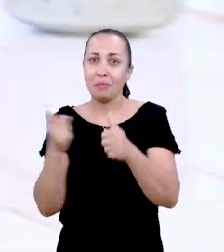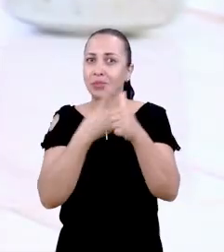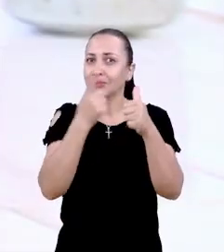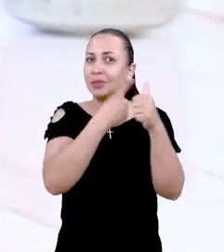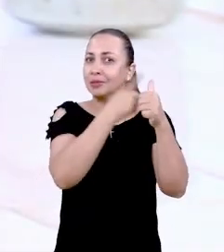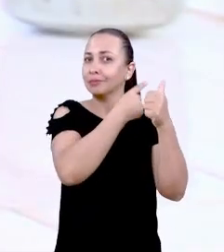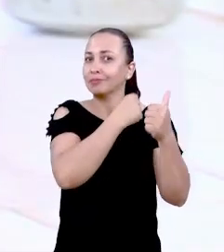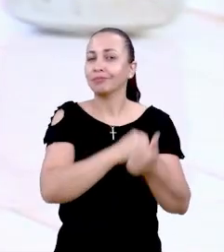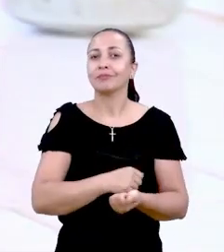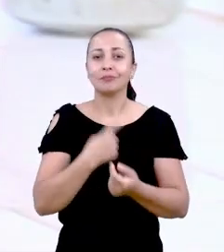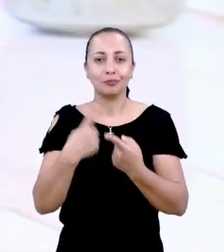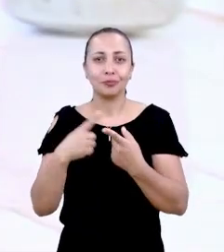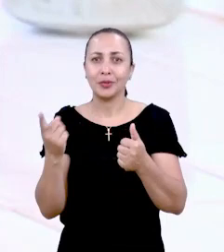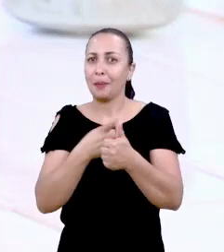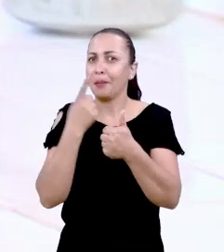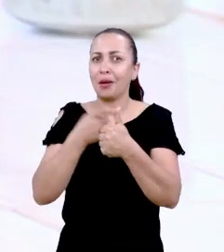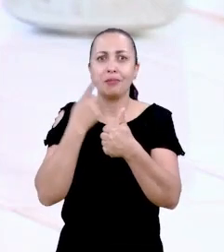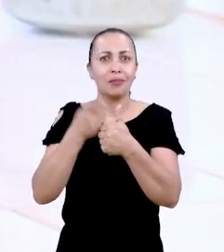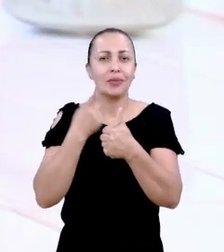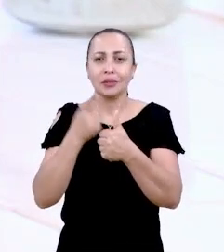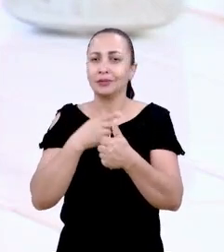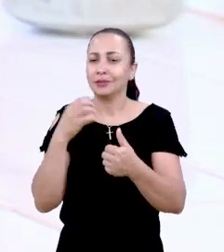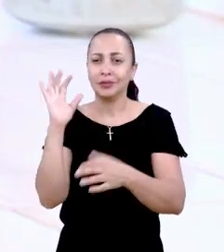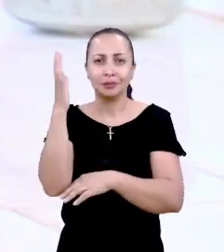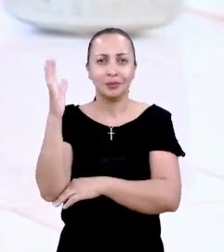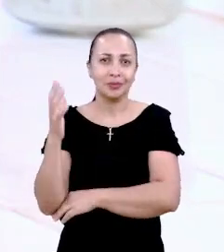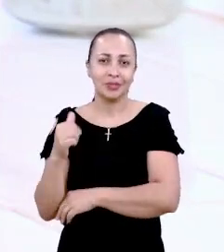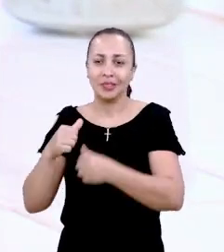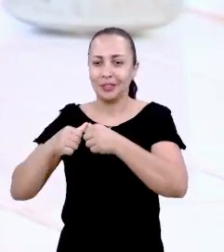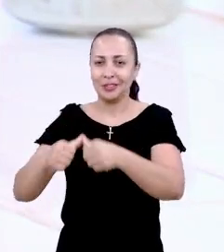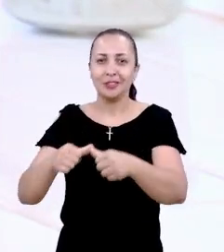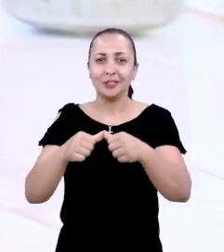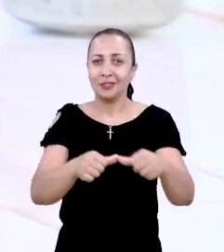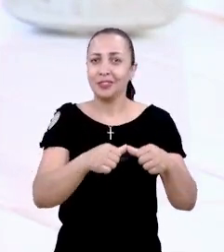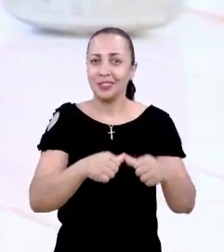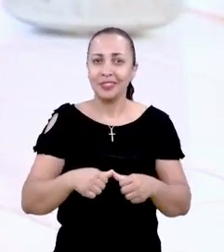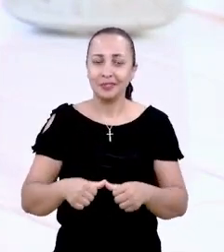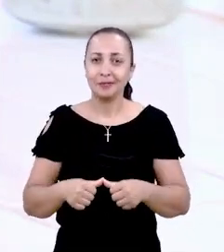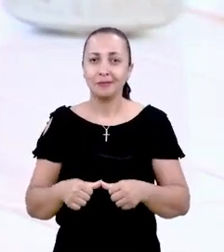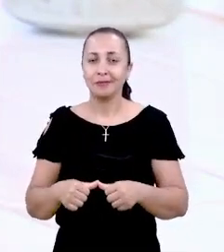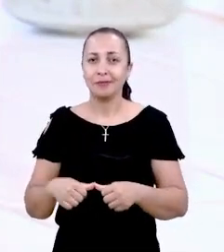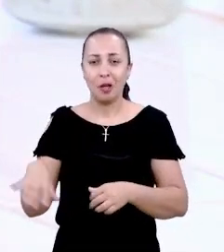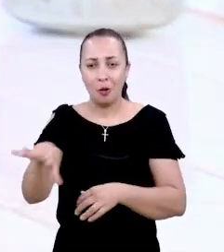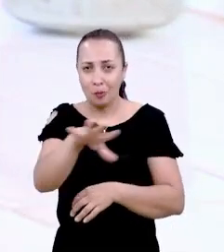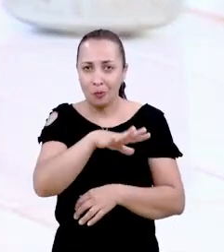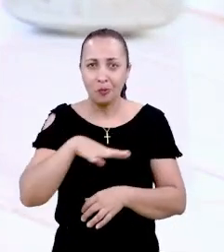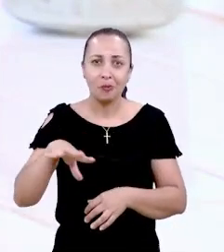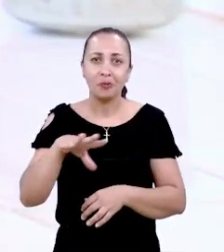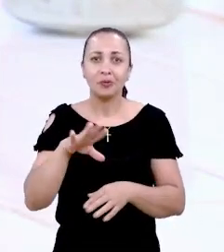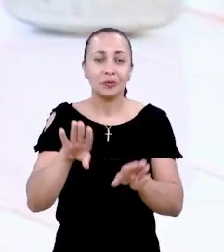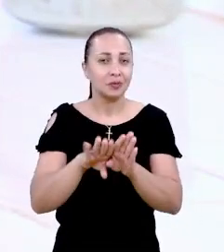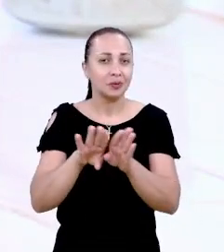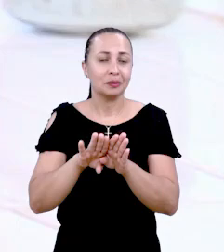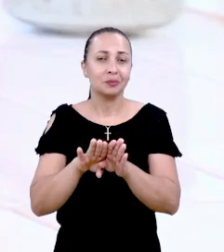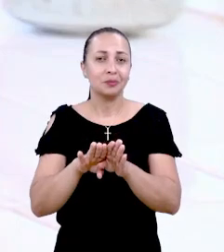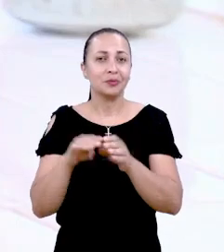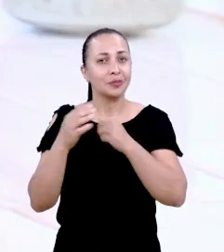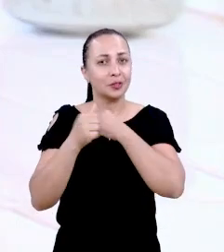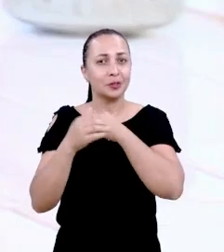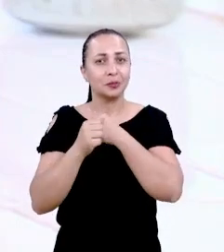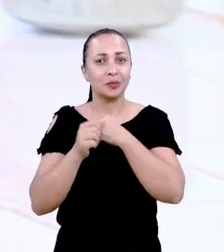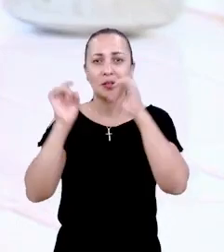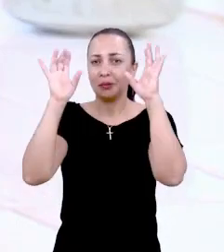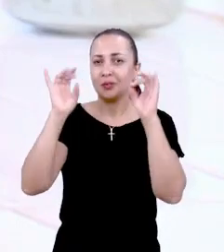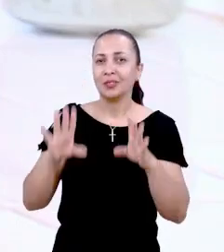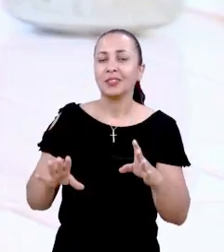de pioneiras porque elas são as primeiras espécies que se estabelecem em um ambiente. Elas também são chamadas de